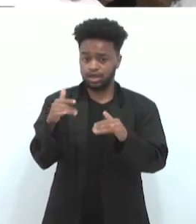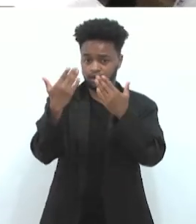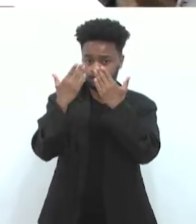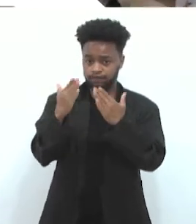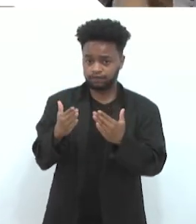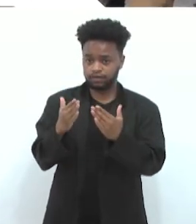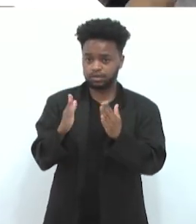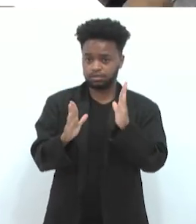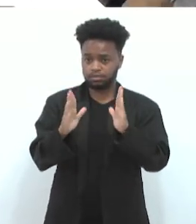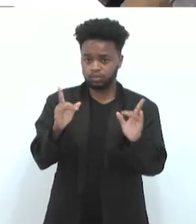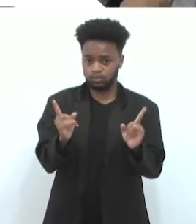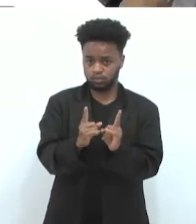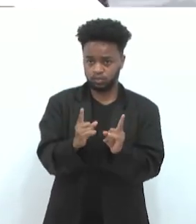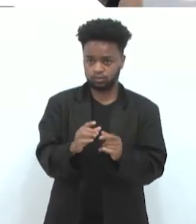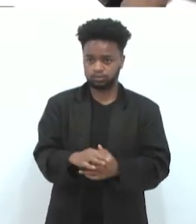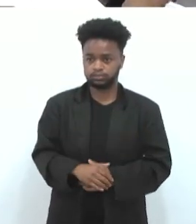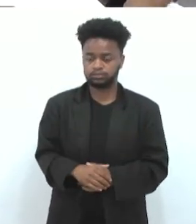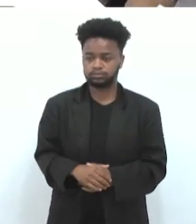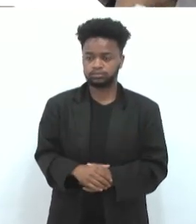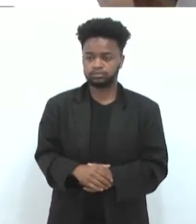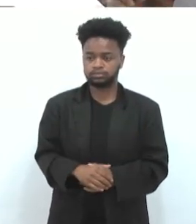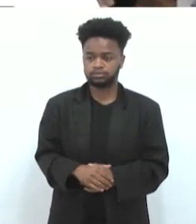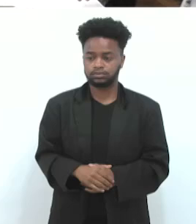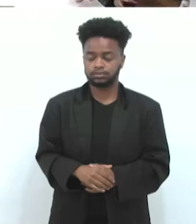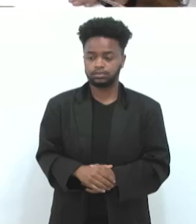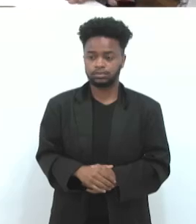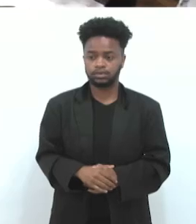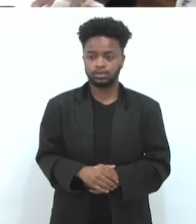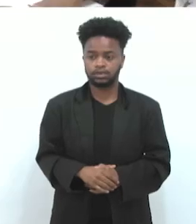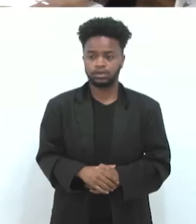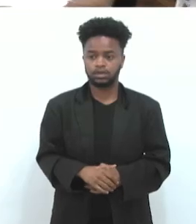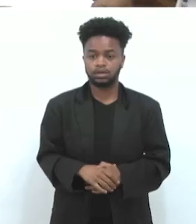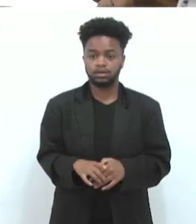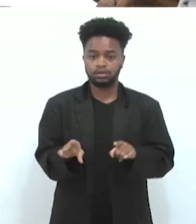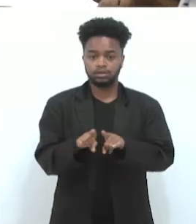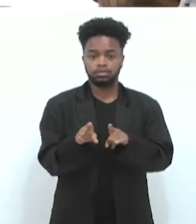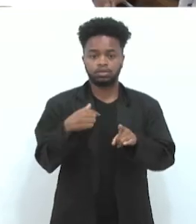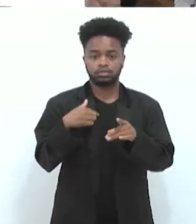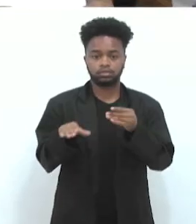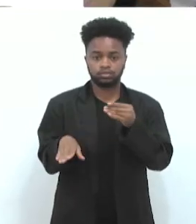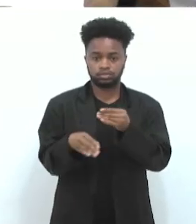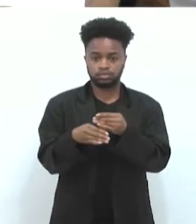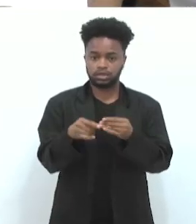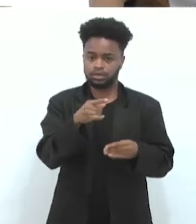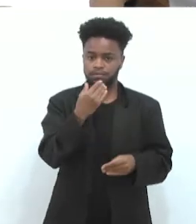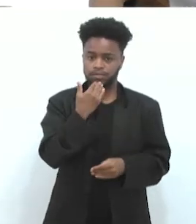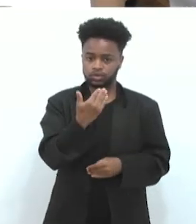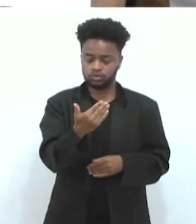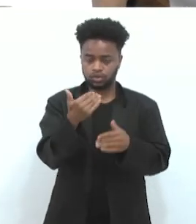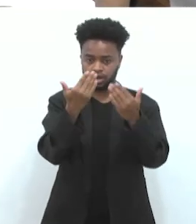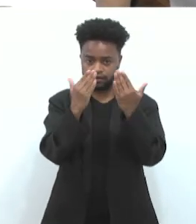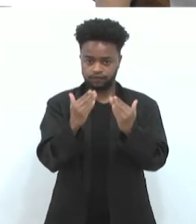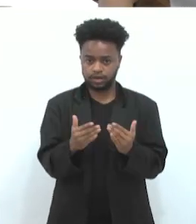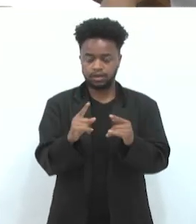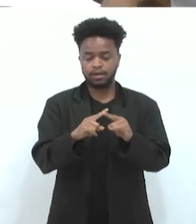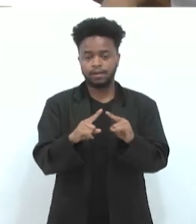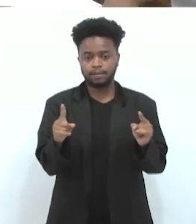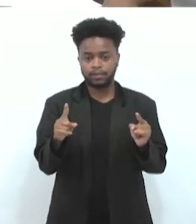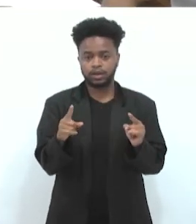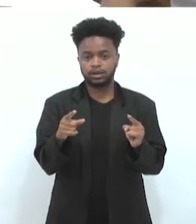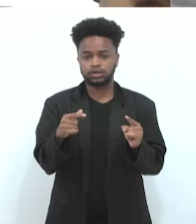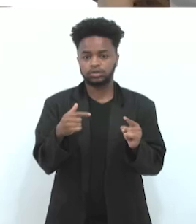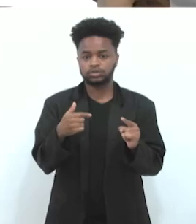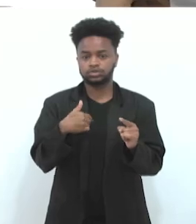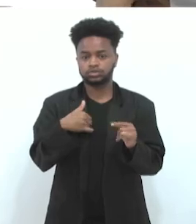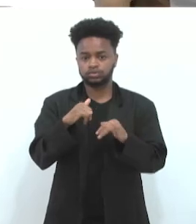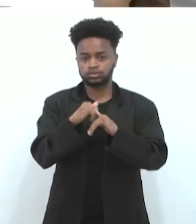Legítimo. Não, é só para acrescentar, porque o deputado Luiz Paulo pediu vista, então não tem discussão, mas só para constar